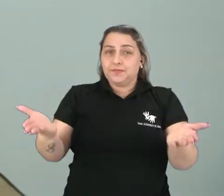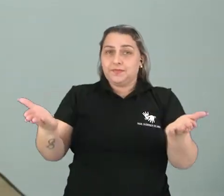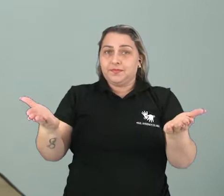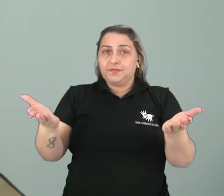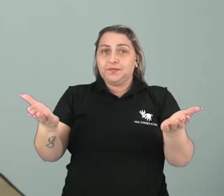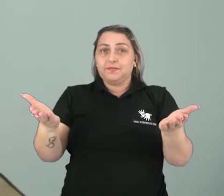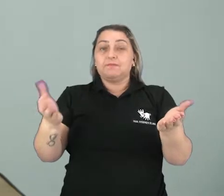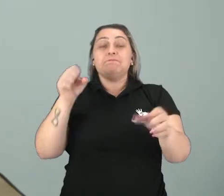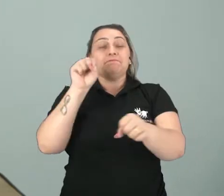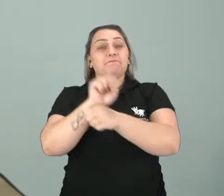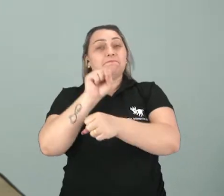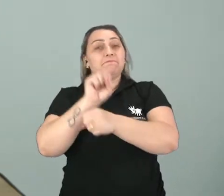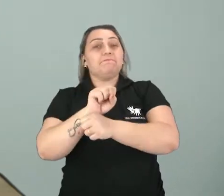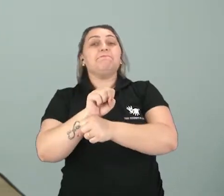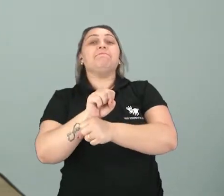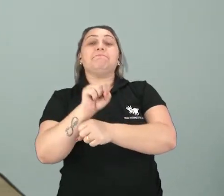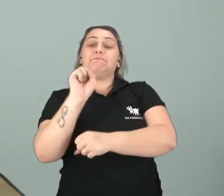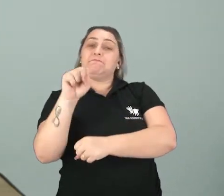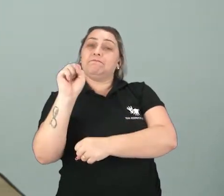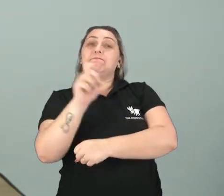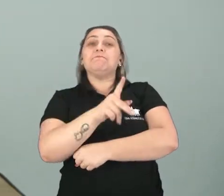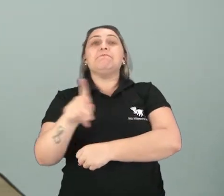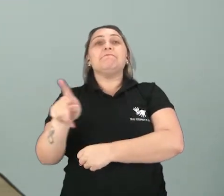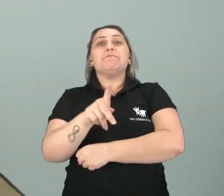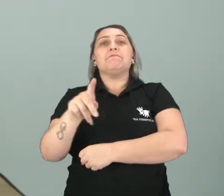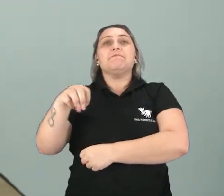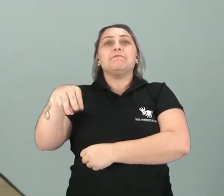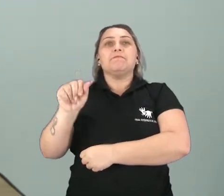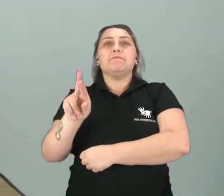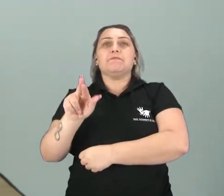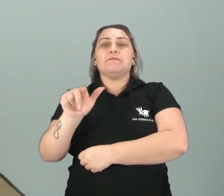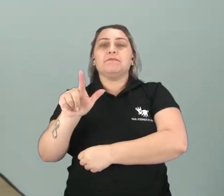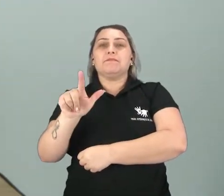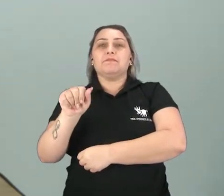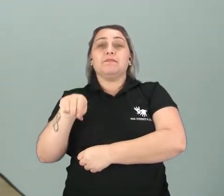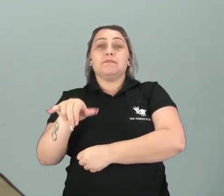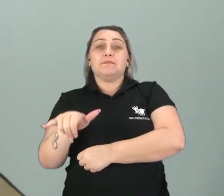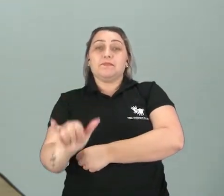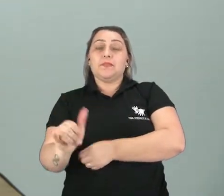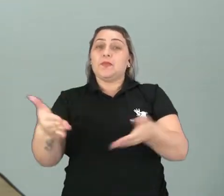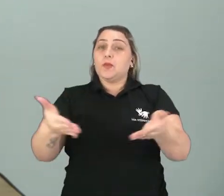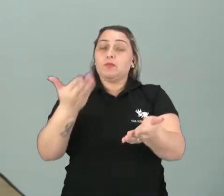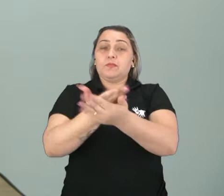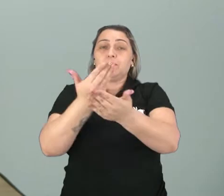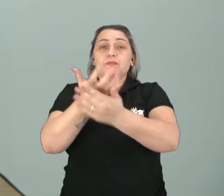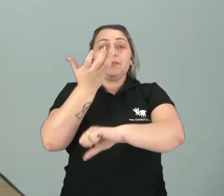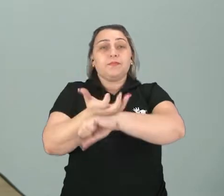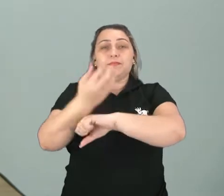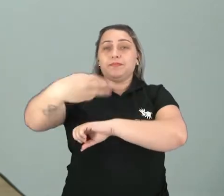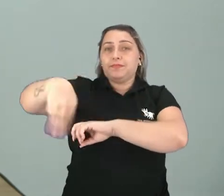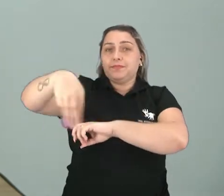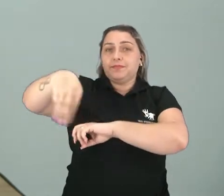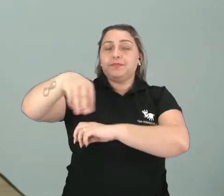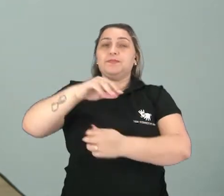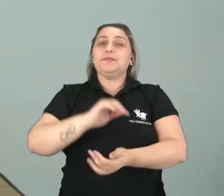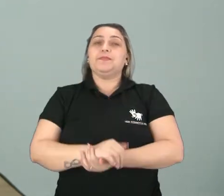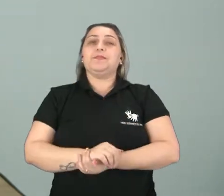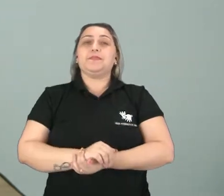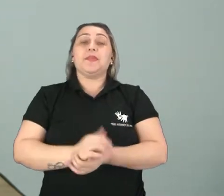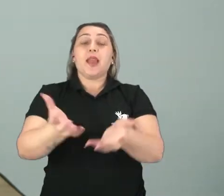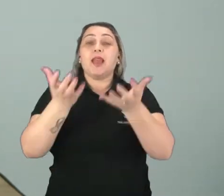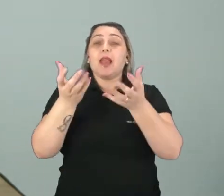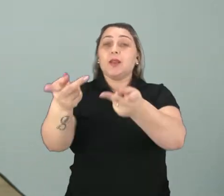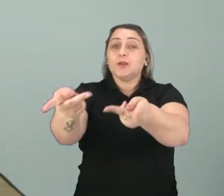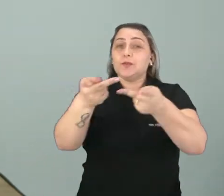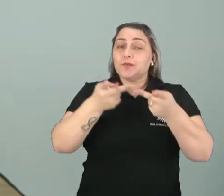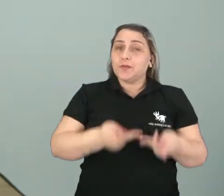vocês? Eu espero que sim. Bom, eu sou a professora Marilane Moraes e estou aqui hoje para estudar com vocês a disciplina de matemática. Quero